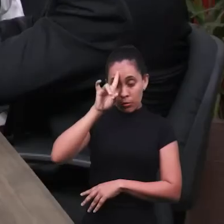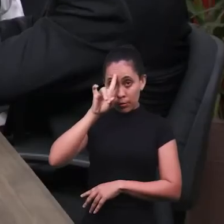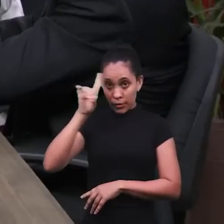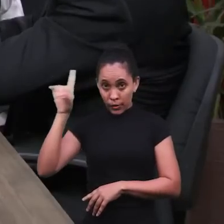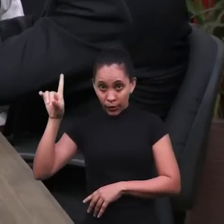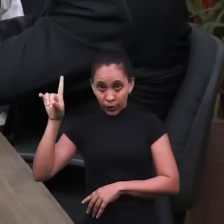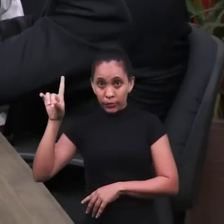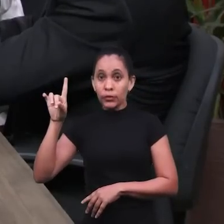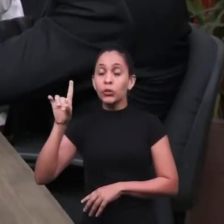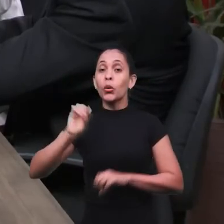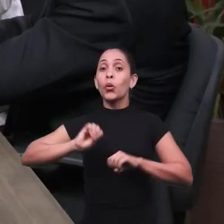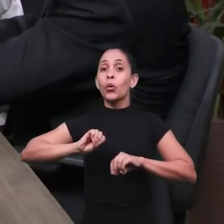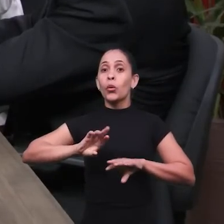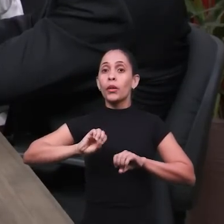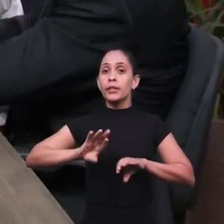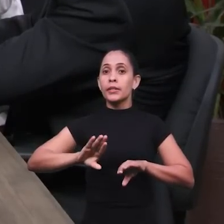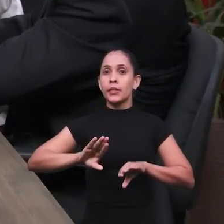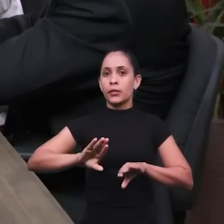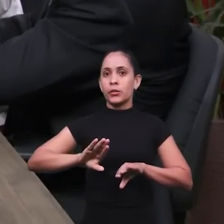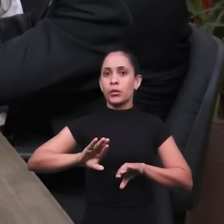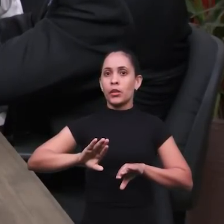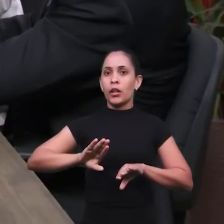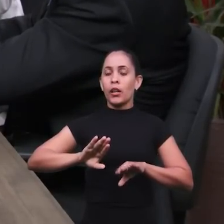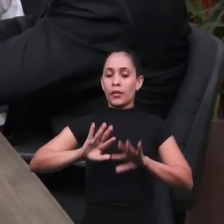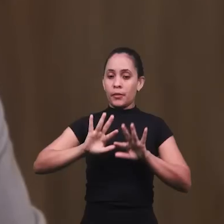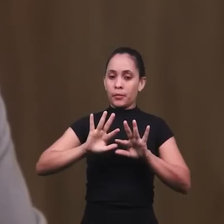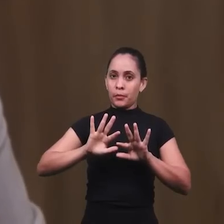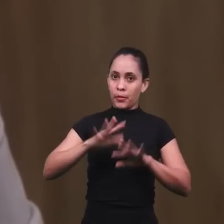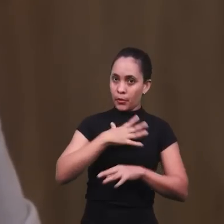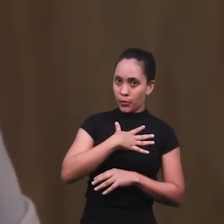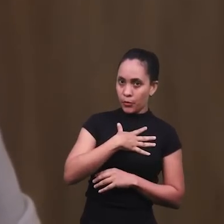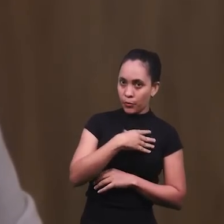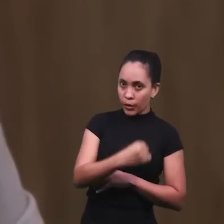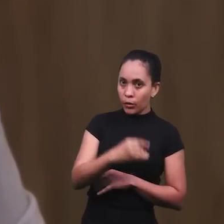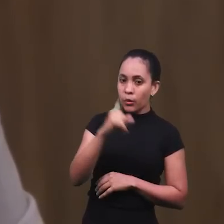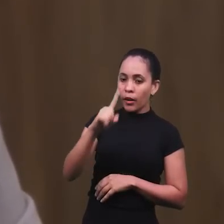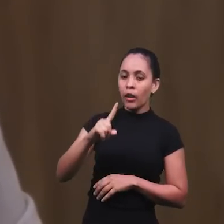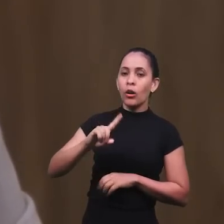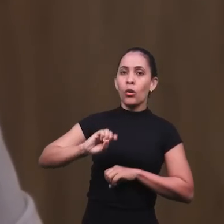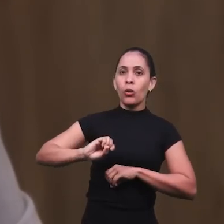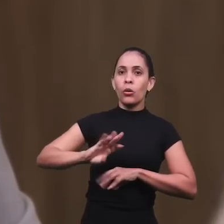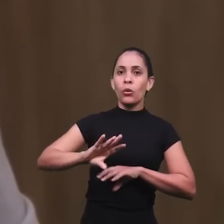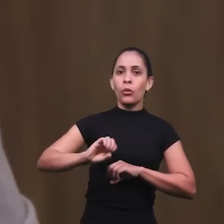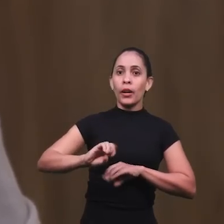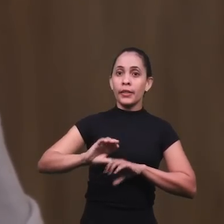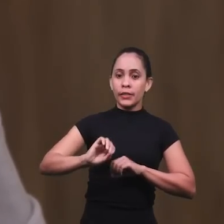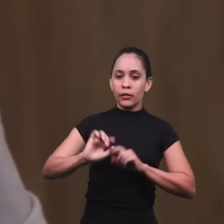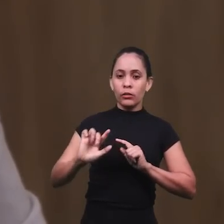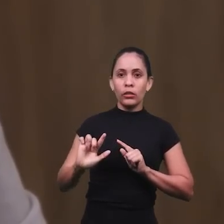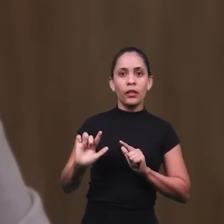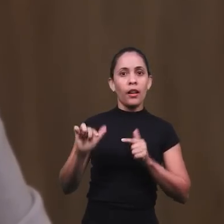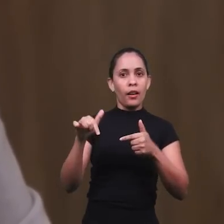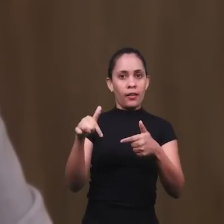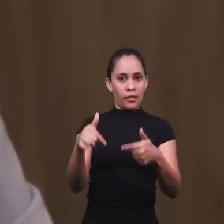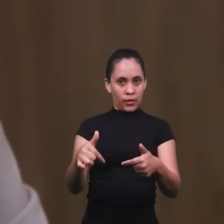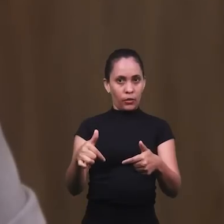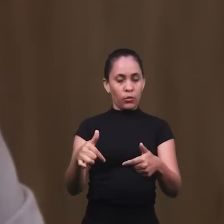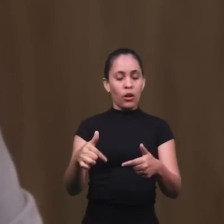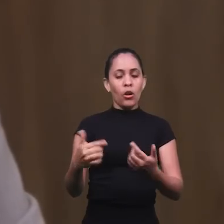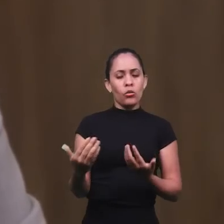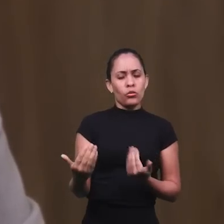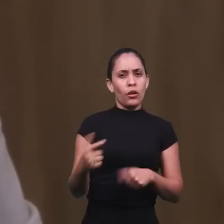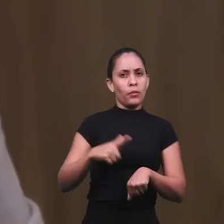Senhor, porque o ensino dos pais no Senhor é um ensino vivo. Então, quando os jovens estiverem em